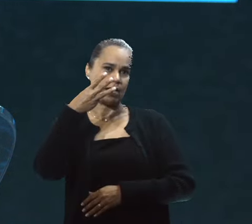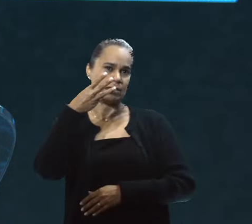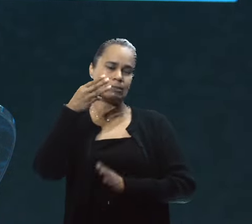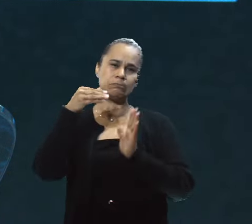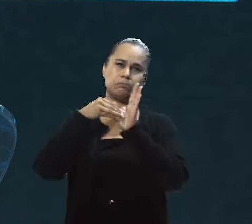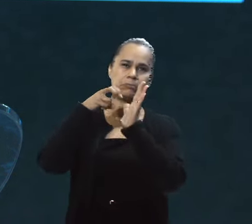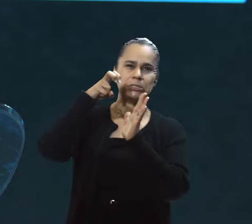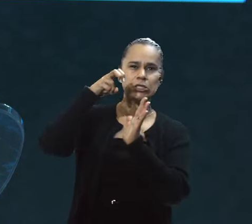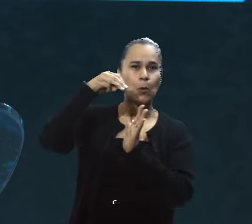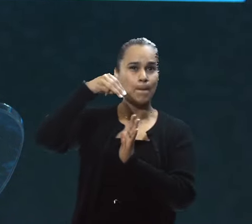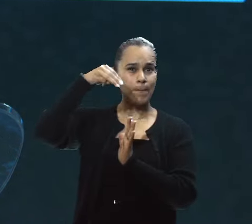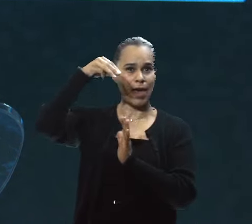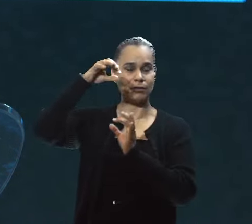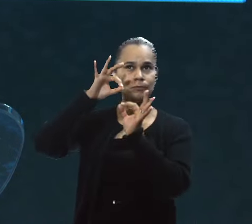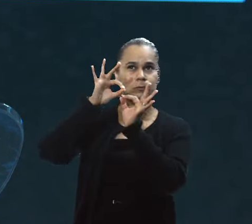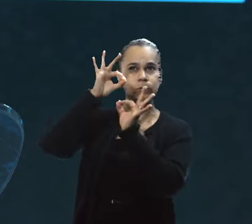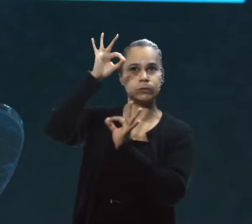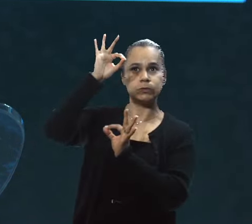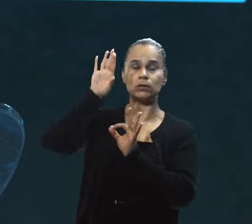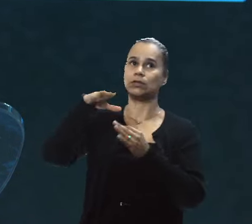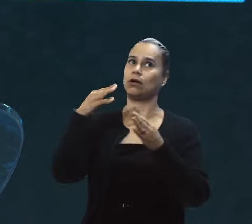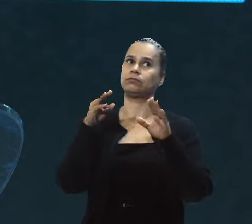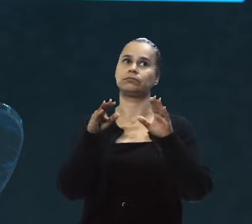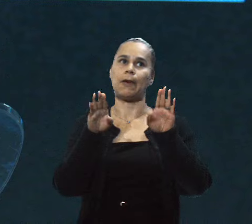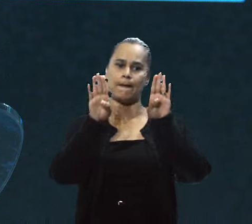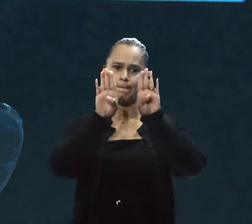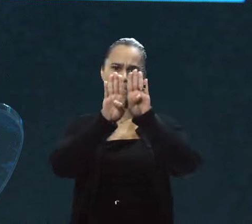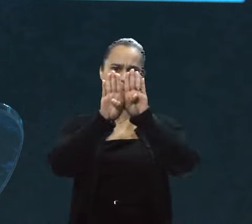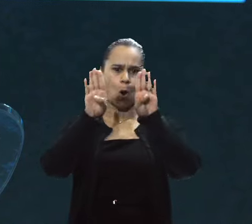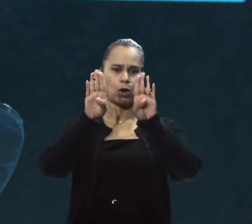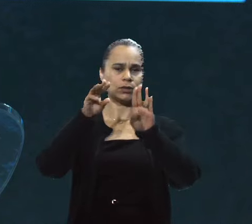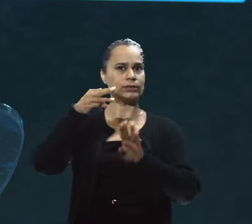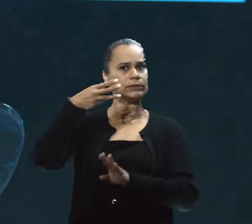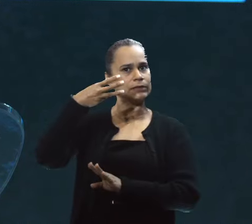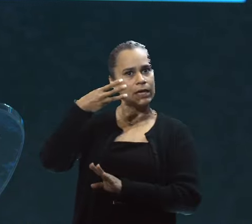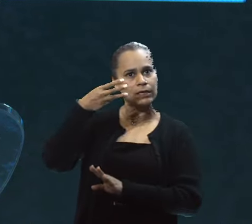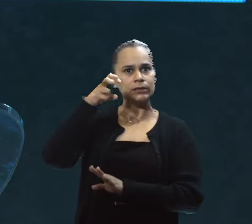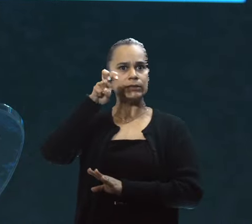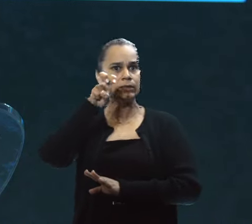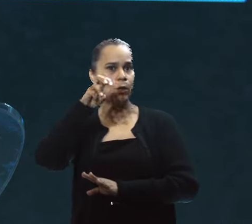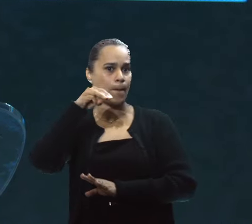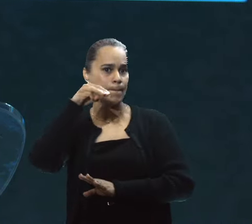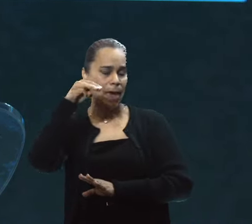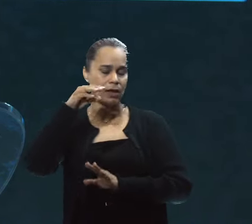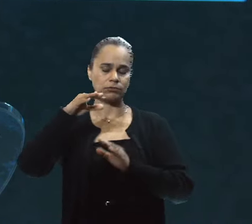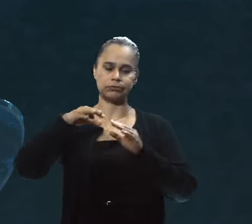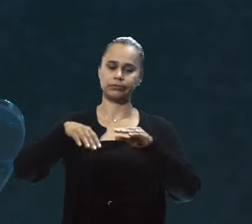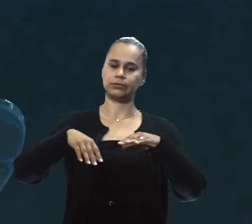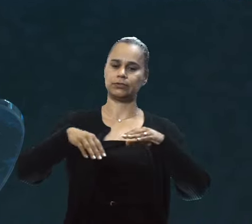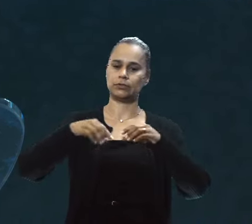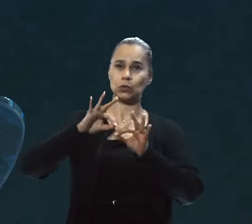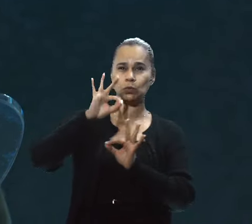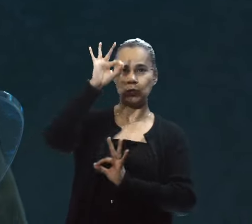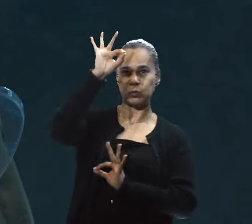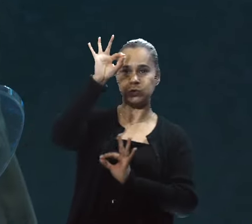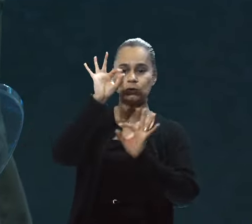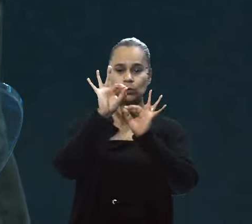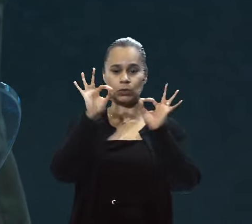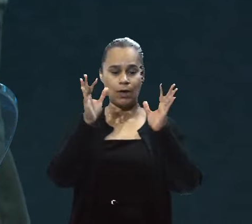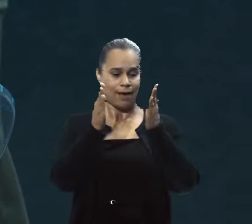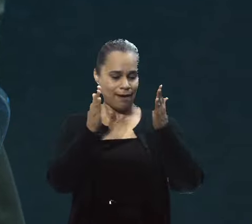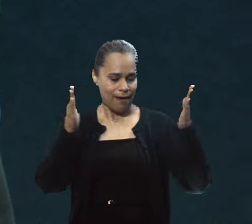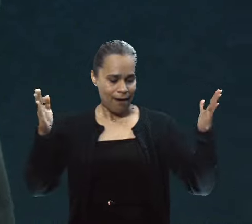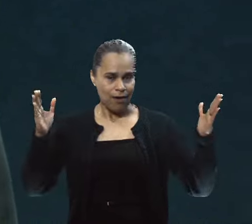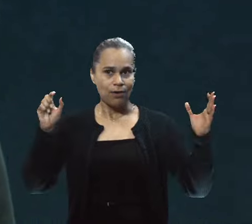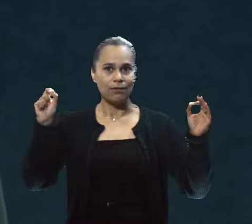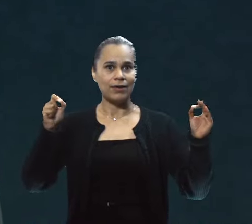Então a porta era uma porta de 3 a 5 metros. Ela era larga o suficiente para passar carroças